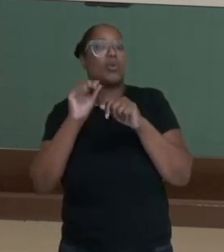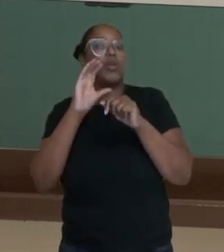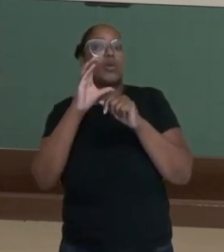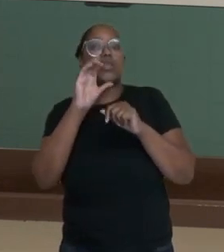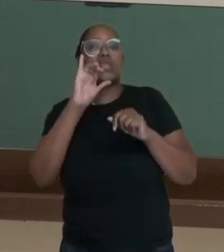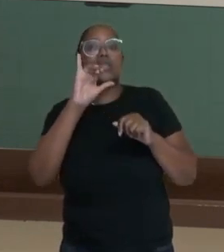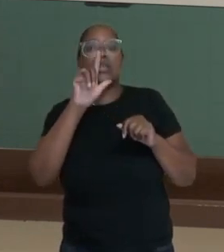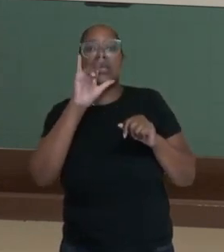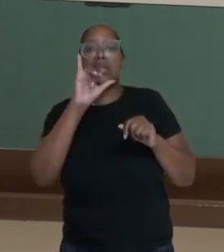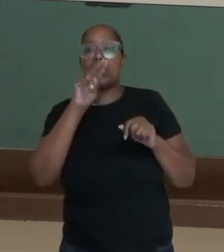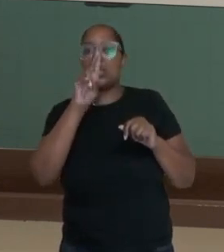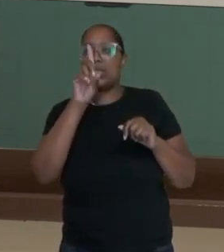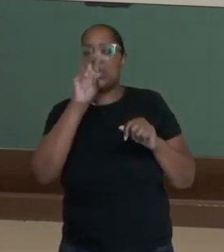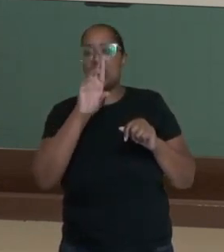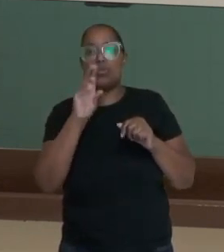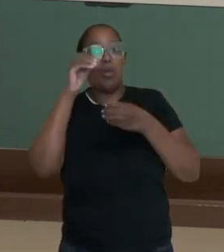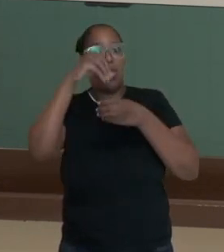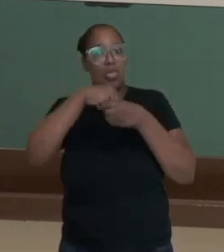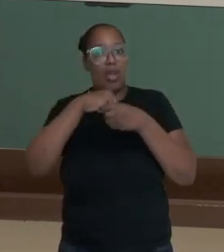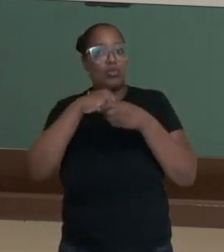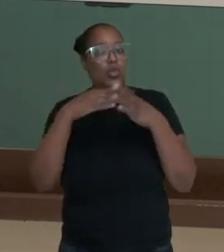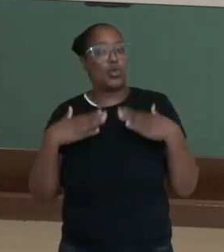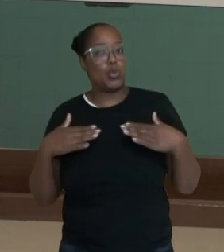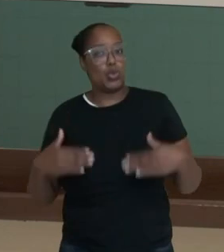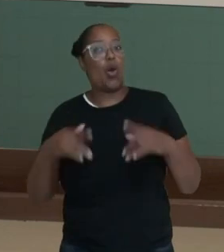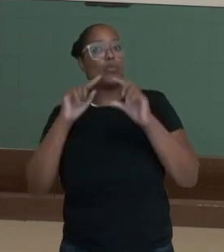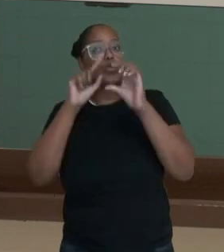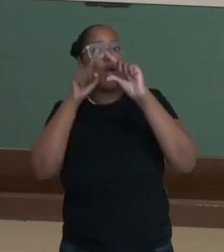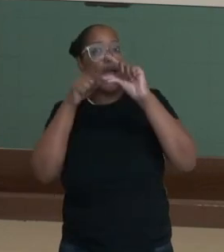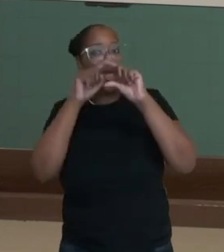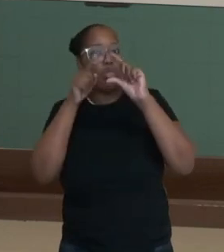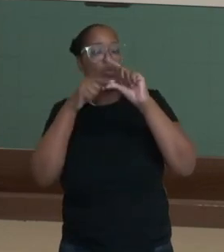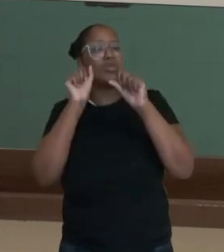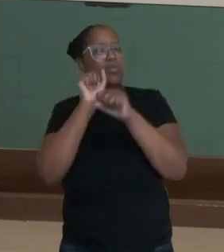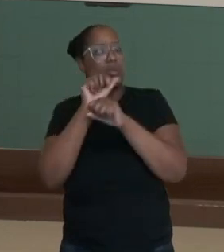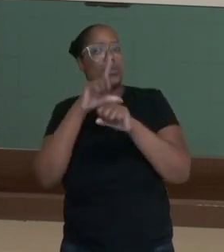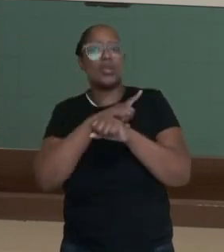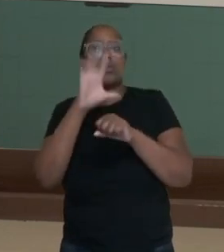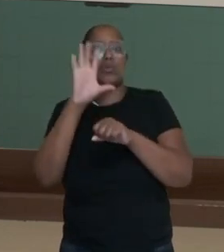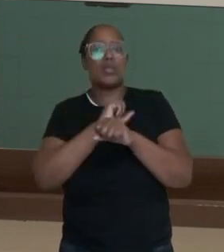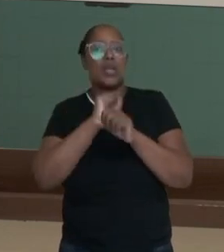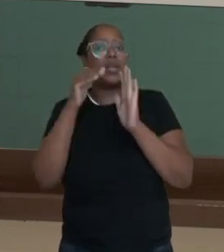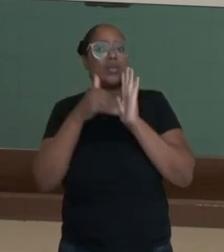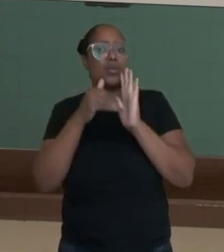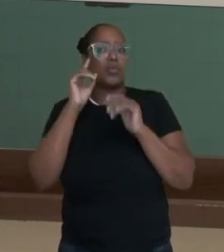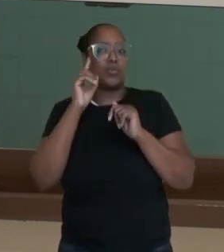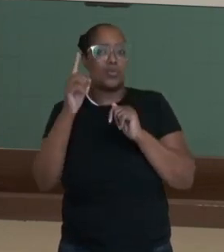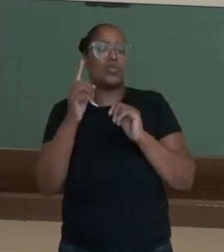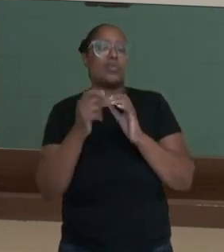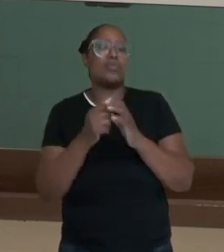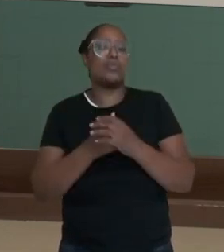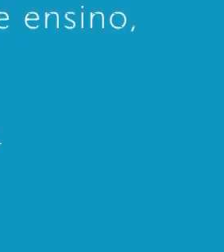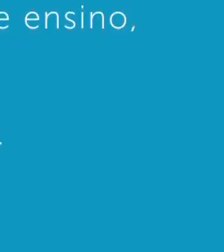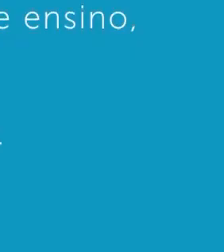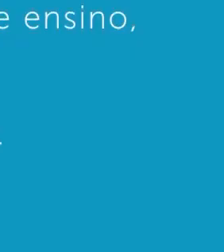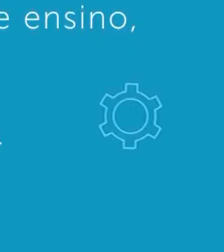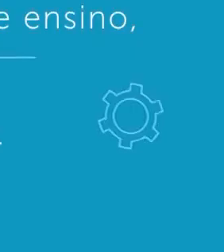cilindro, dando destaque dentro dos corpos redondos. Espero que vocês tenham gostado e até breve, pessoal.